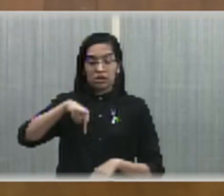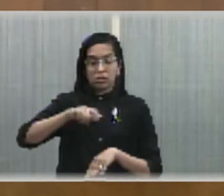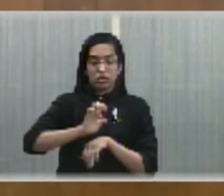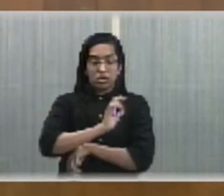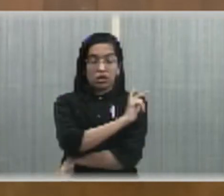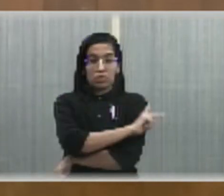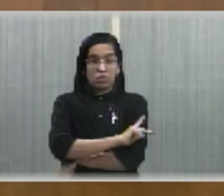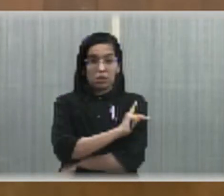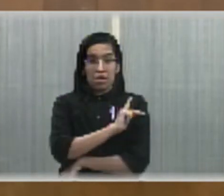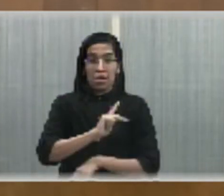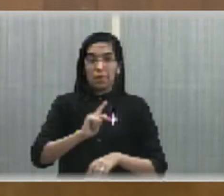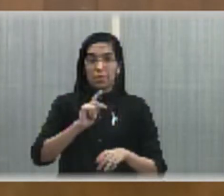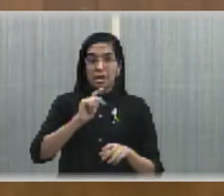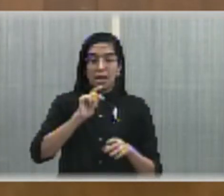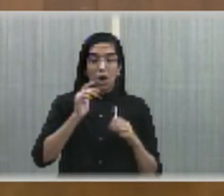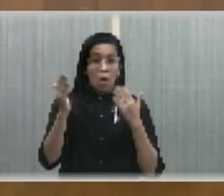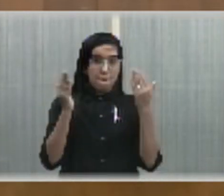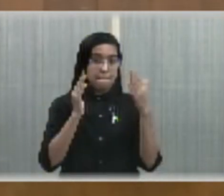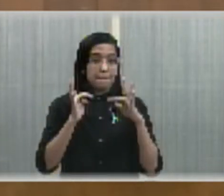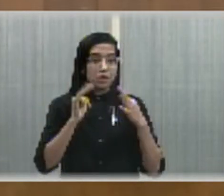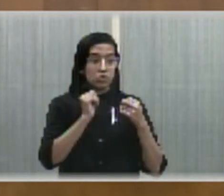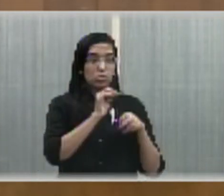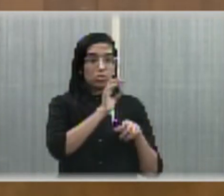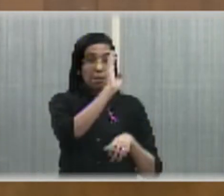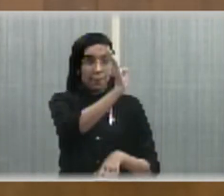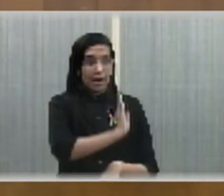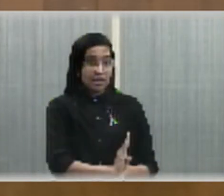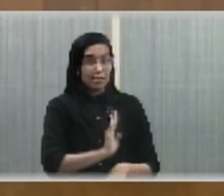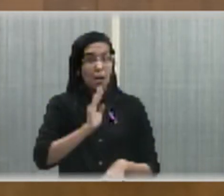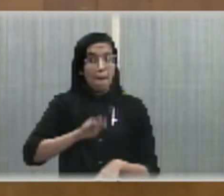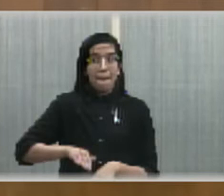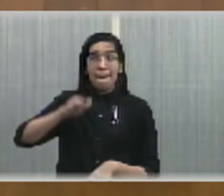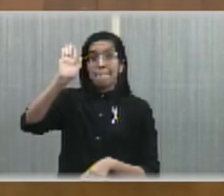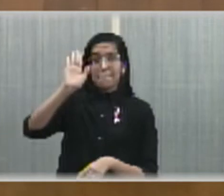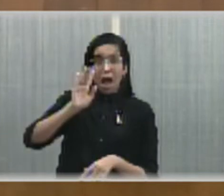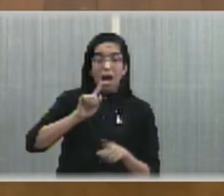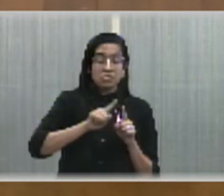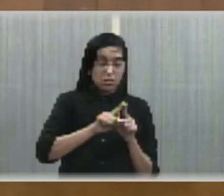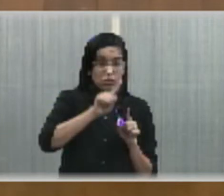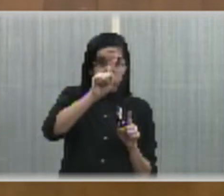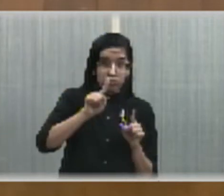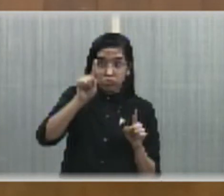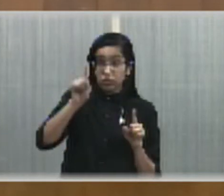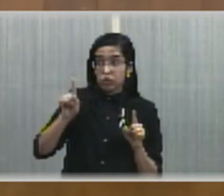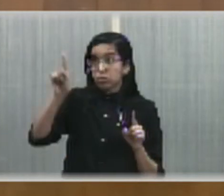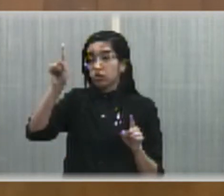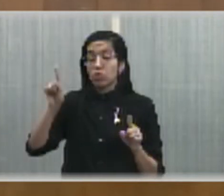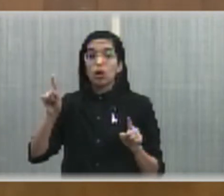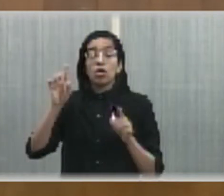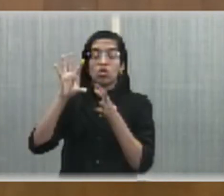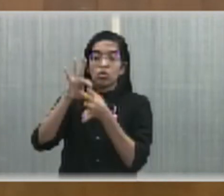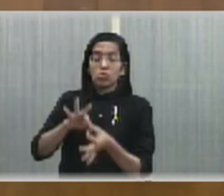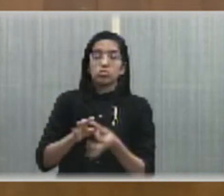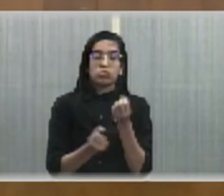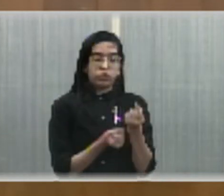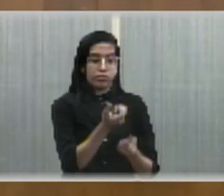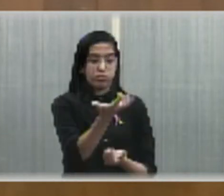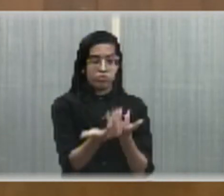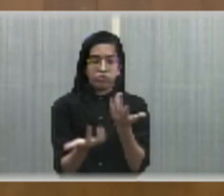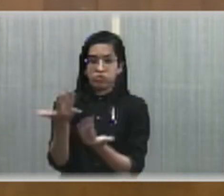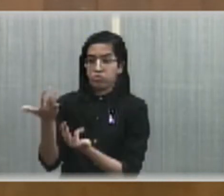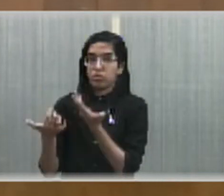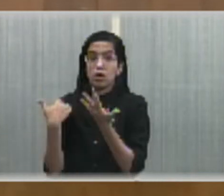o maior índice de queimadas no estado do Piauí. E fizemos alguns encaminhamentos e queremos saber se